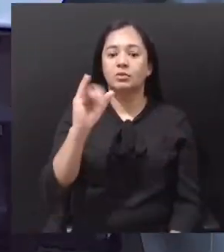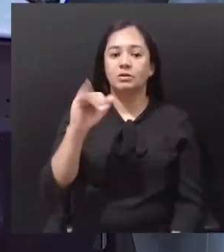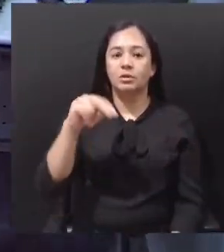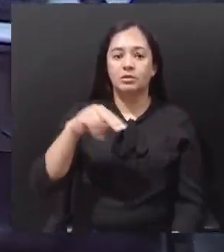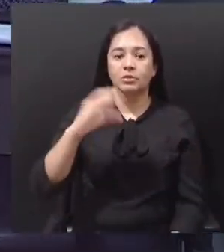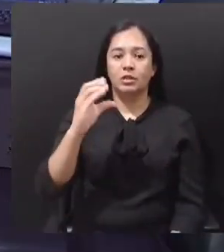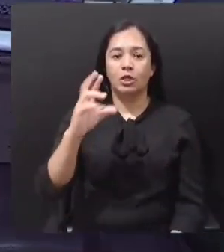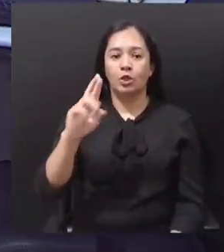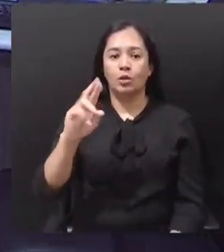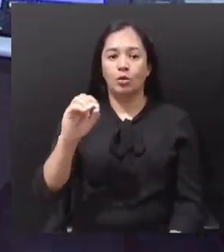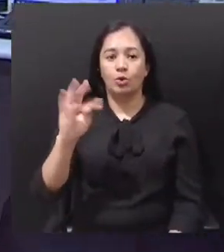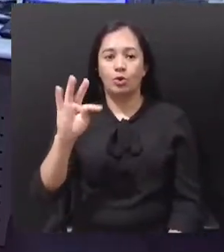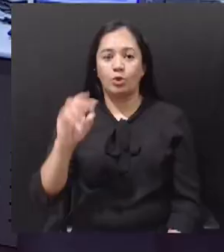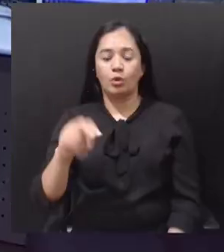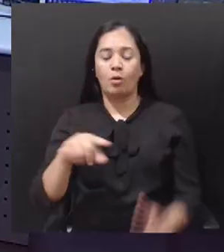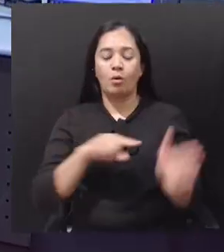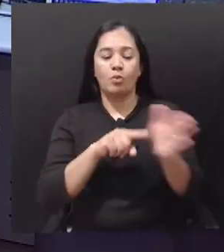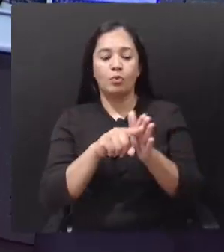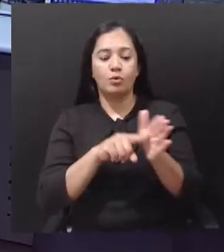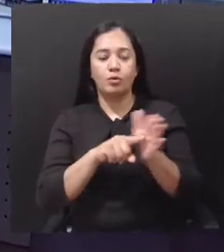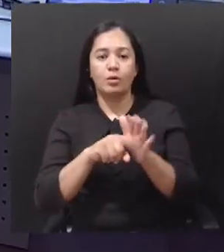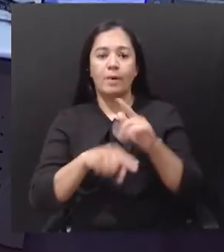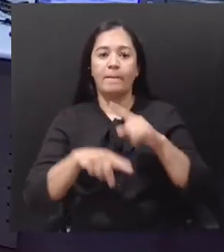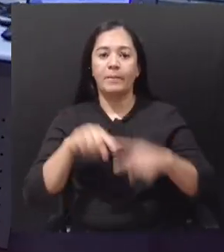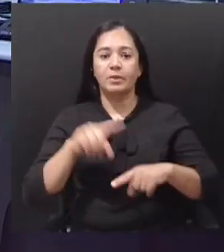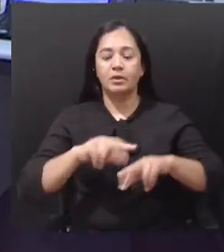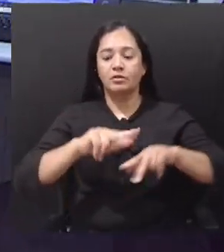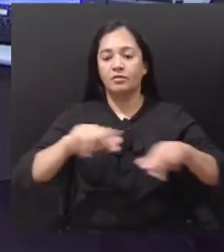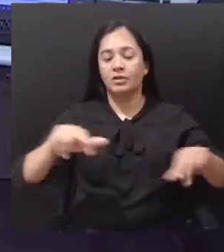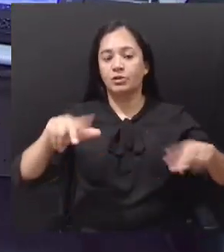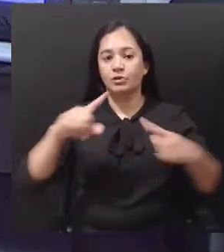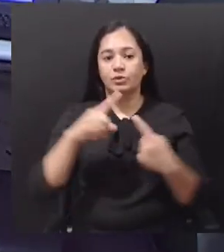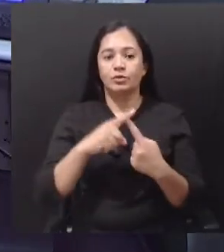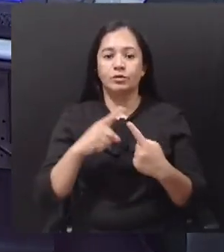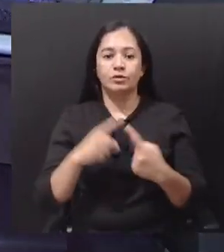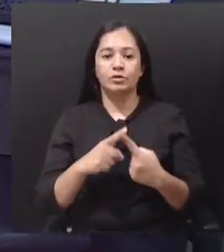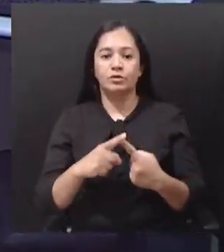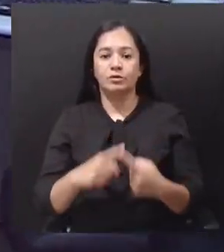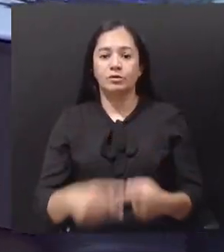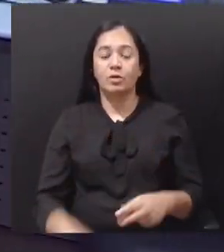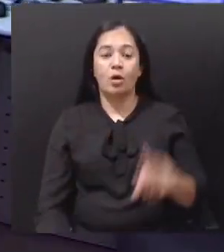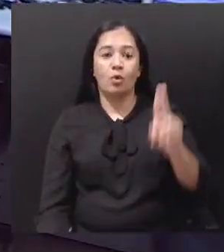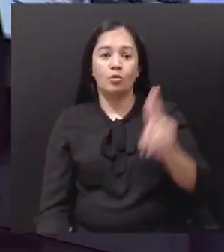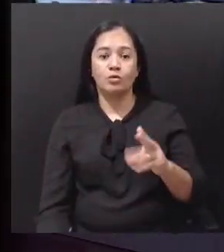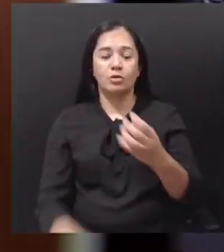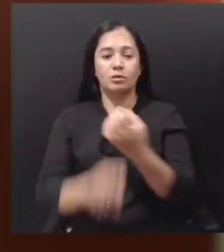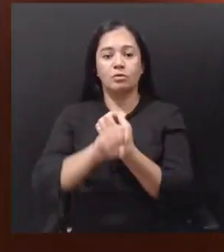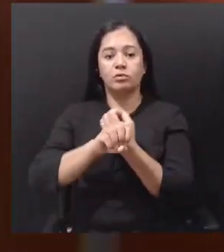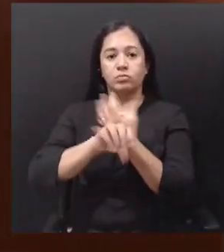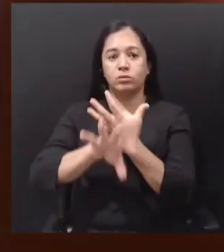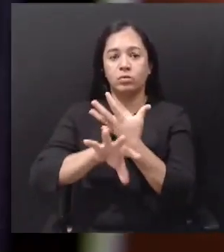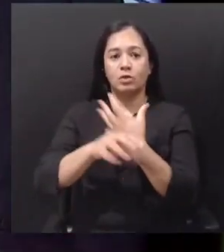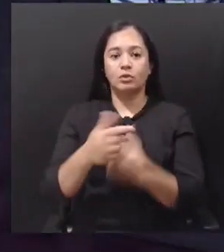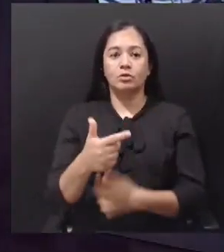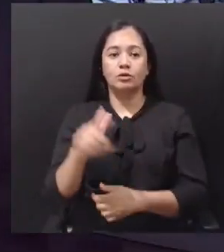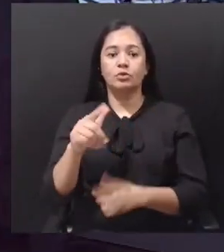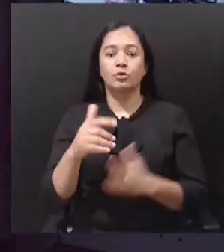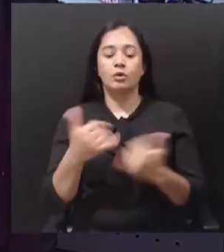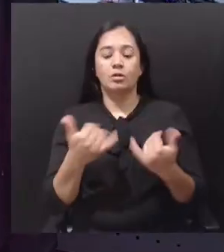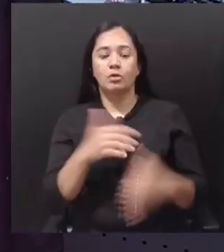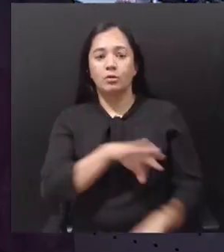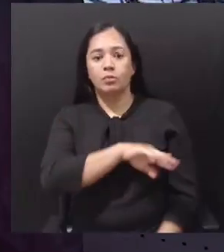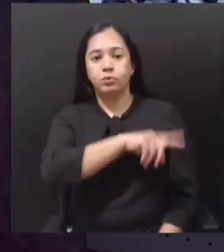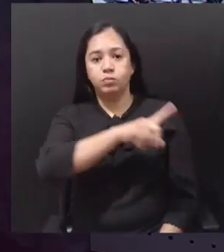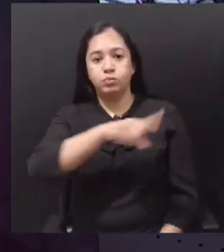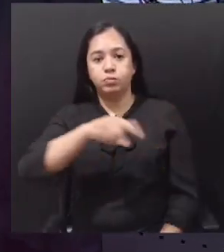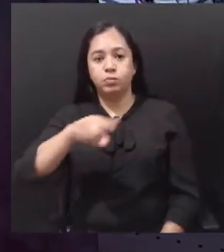investigar materiais de diversas categorias aí, usando raio-x ou outros comprimentos de onda para investigar esses fenômenos